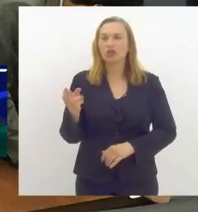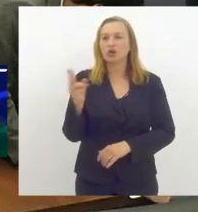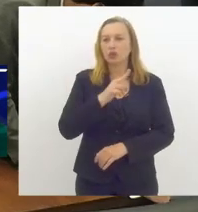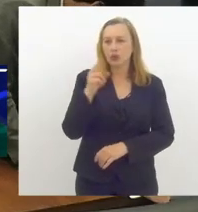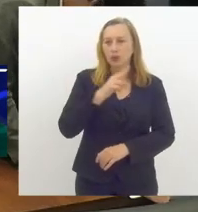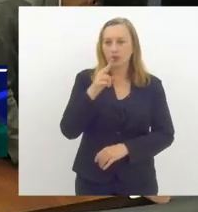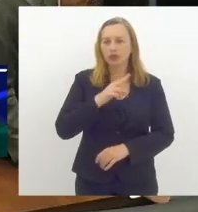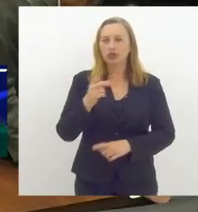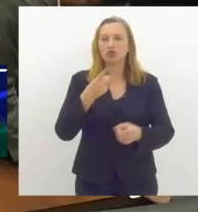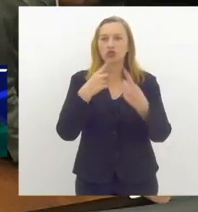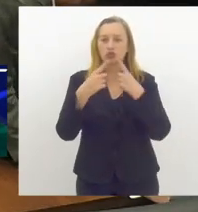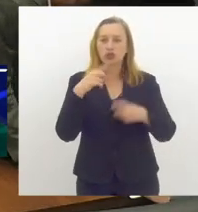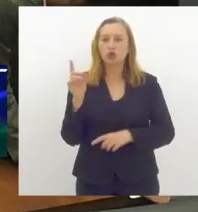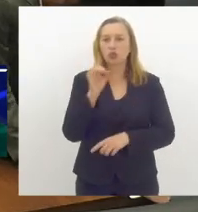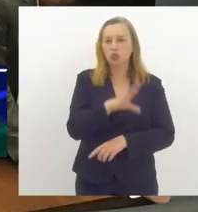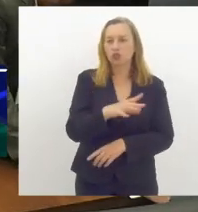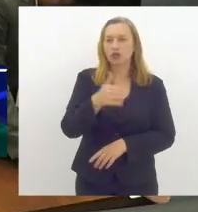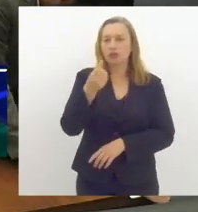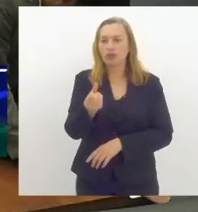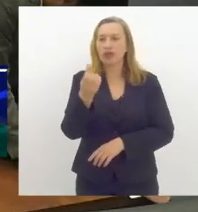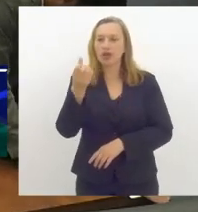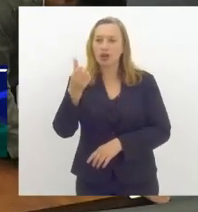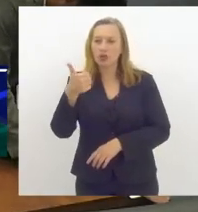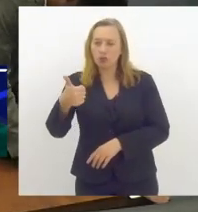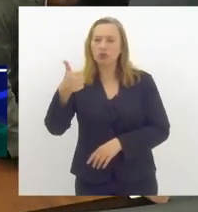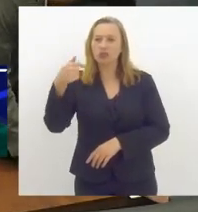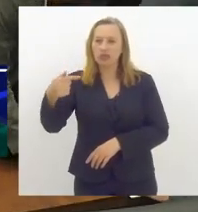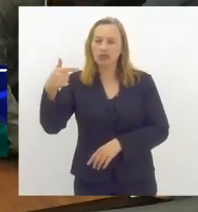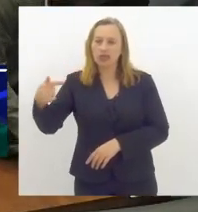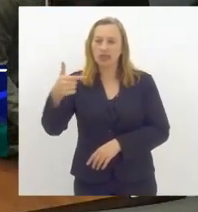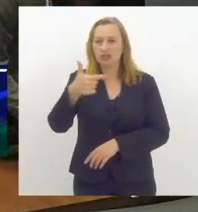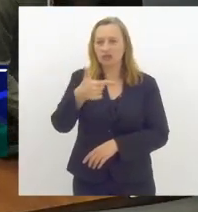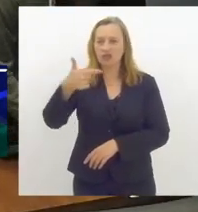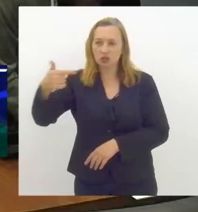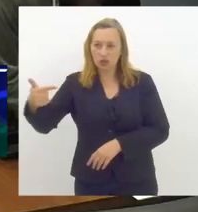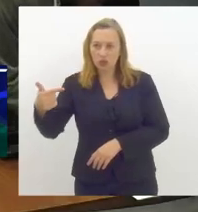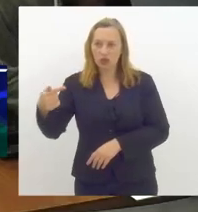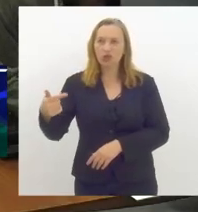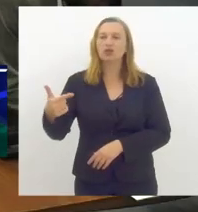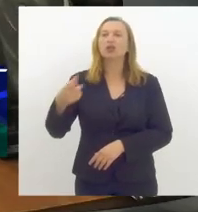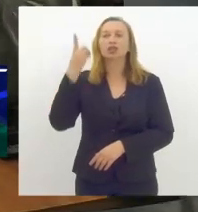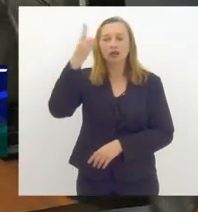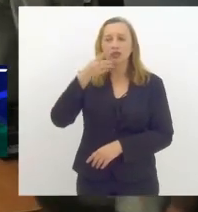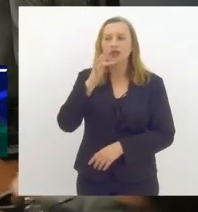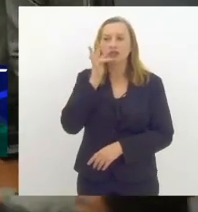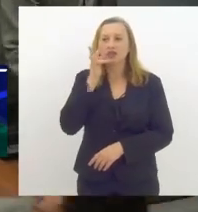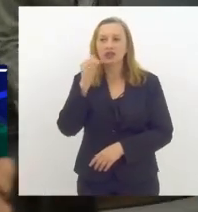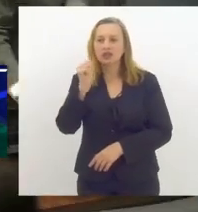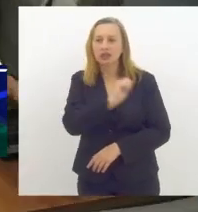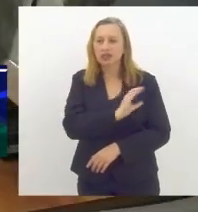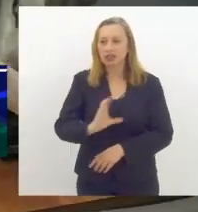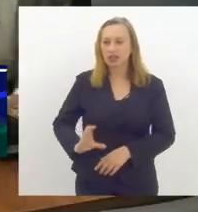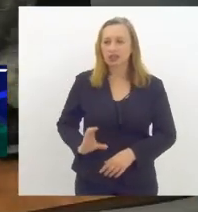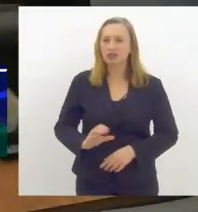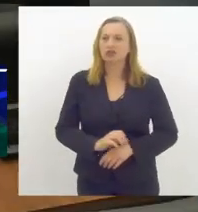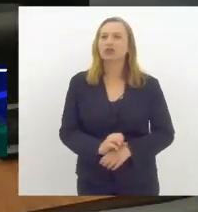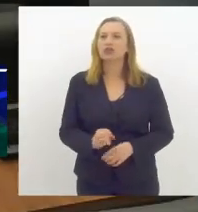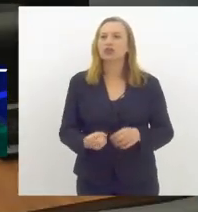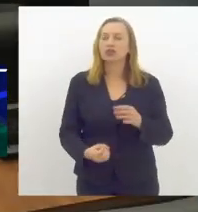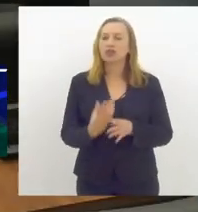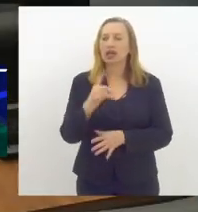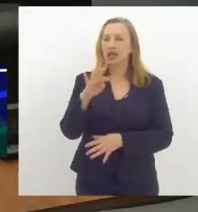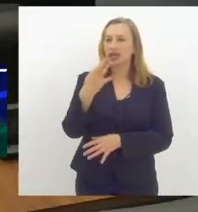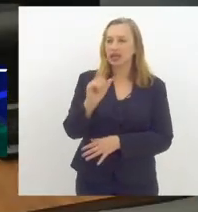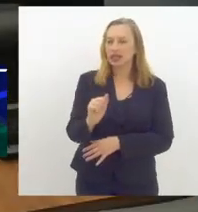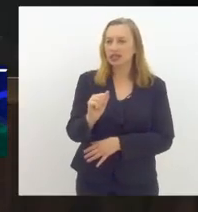e discussão única projeto de lei 61 722 de autoria do deputado Jorge Felipe Neto e André Ceciliano que cria